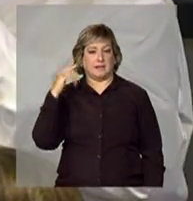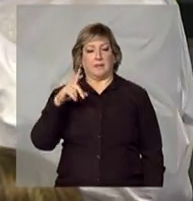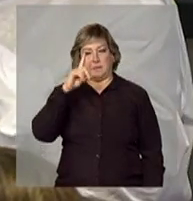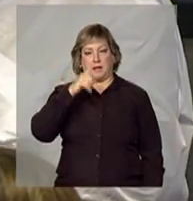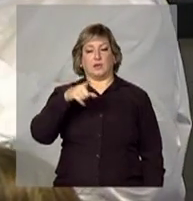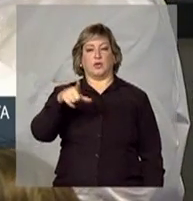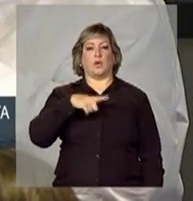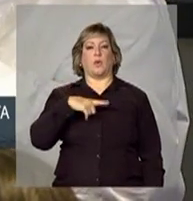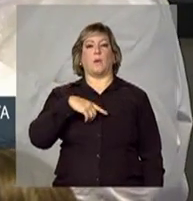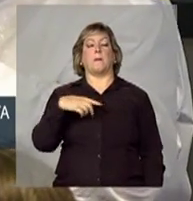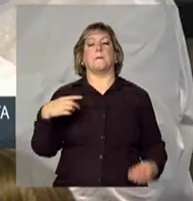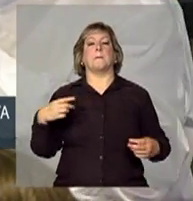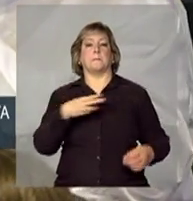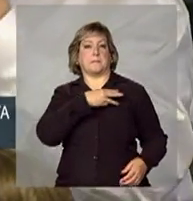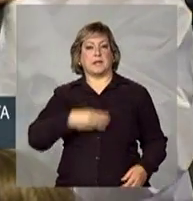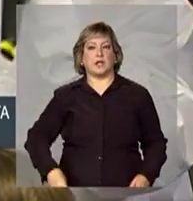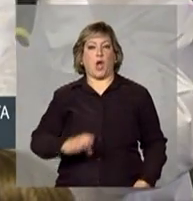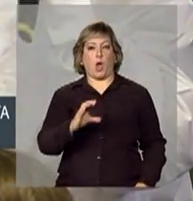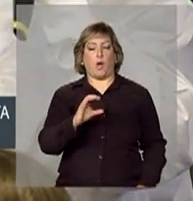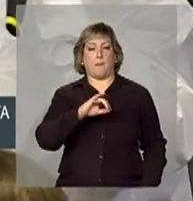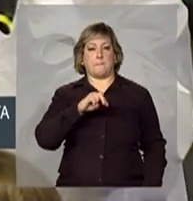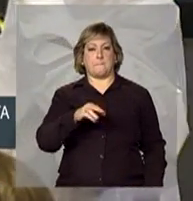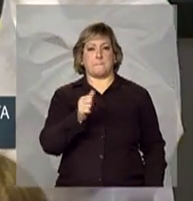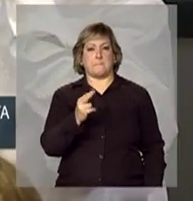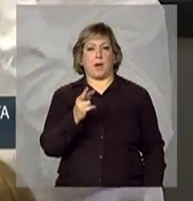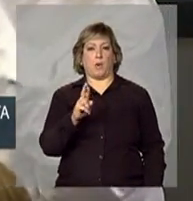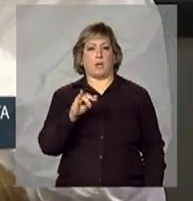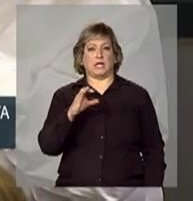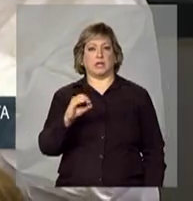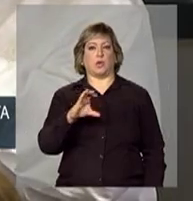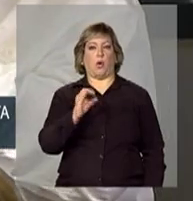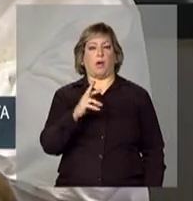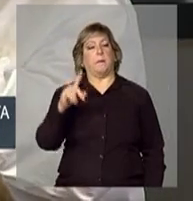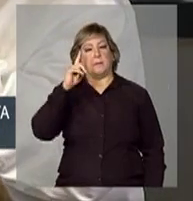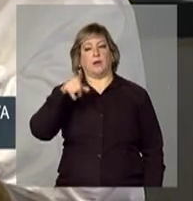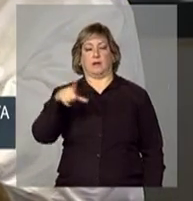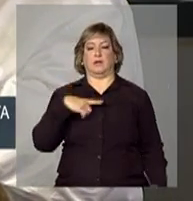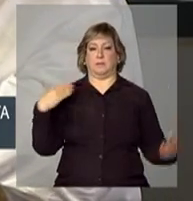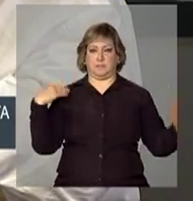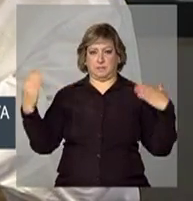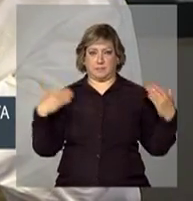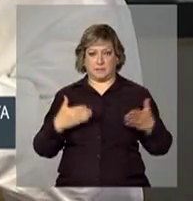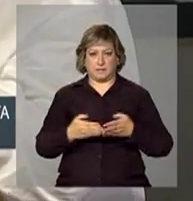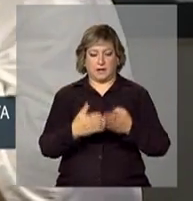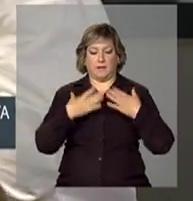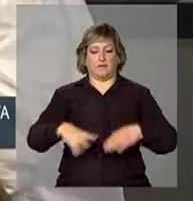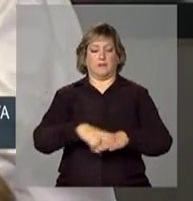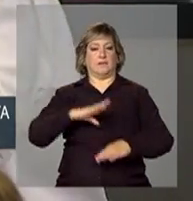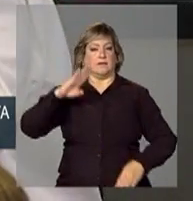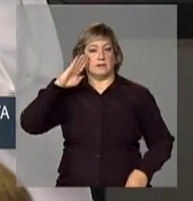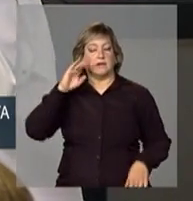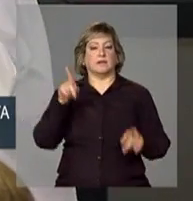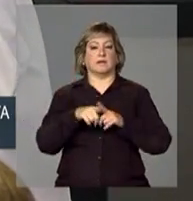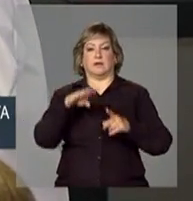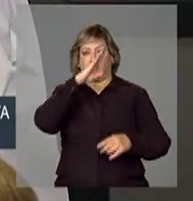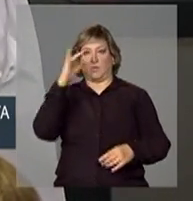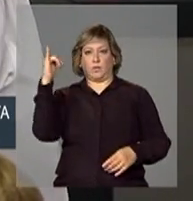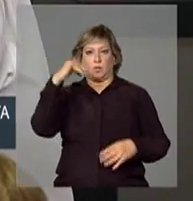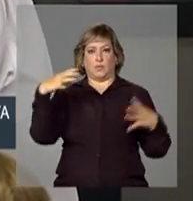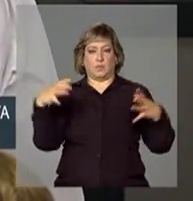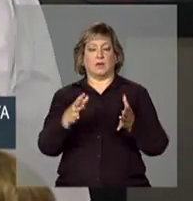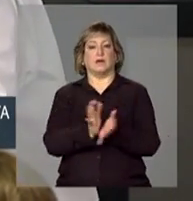Maurício Correia, que requisitasse aos ministros da Marinha, Exército e Aeronáutica as informações referentes